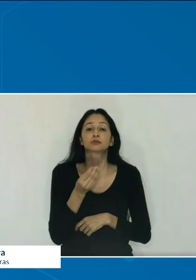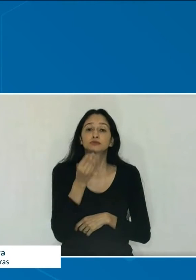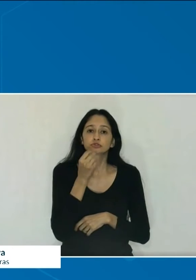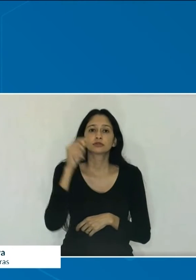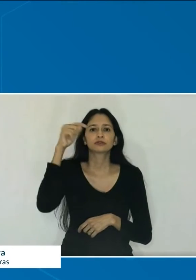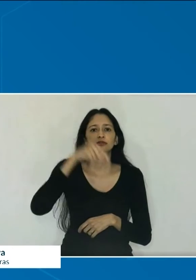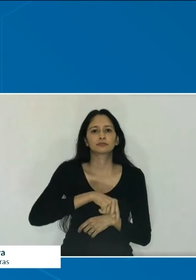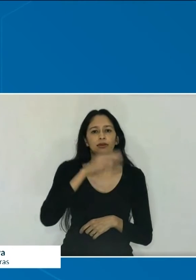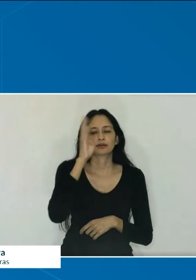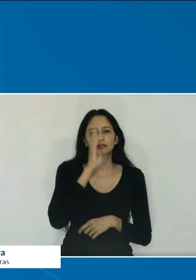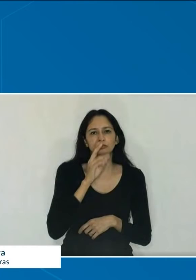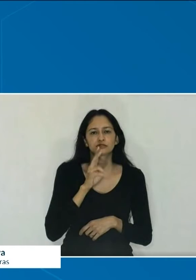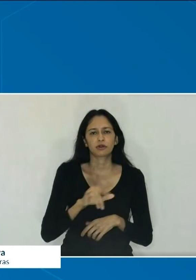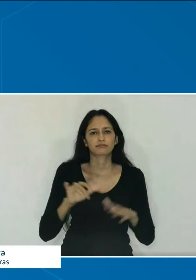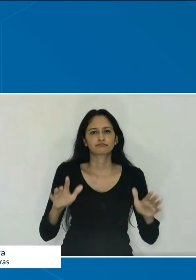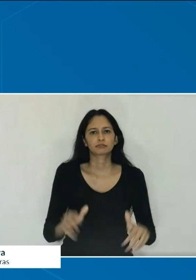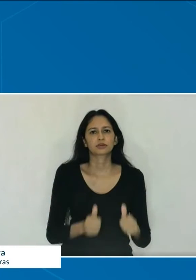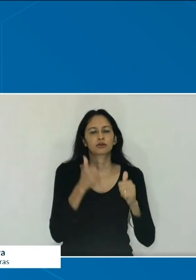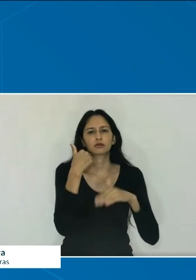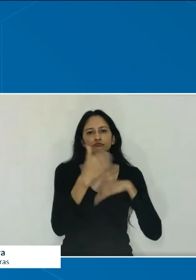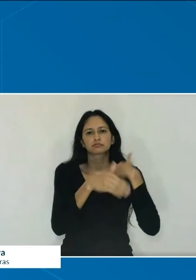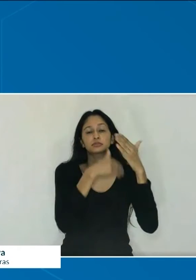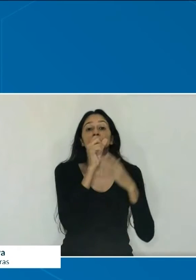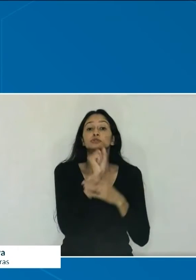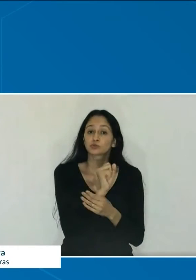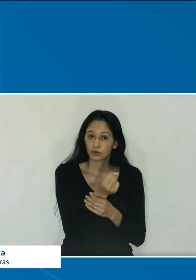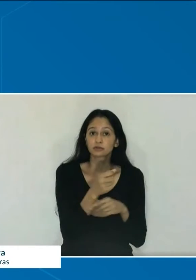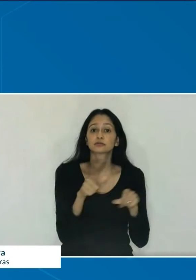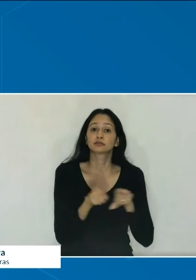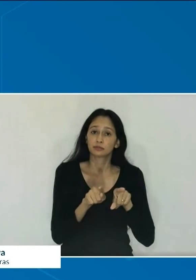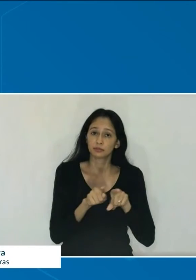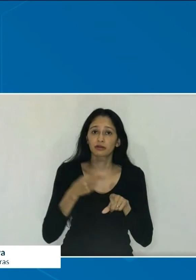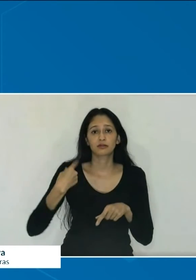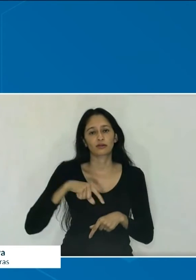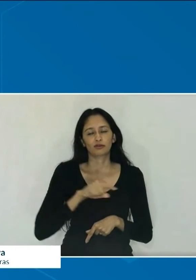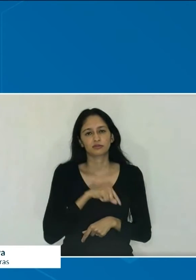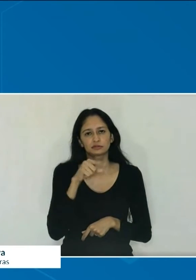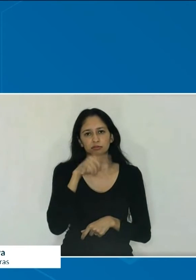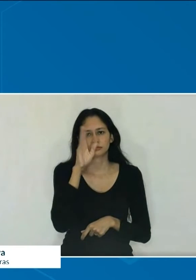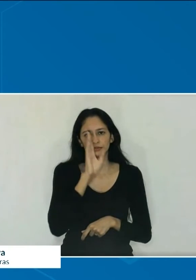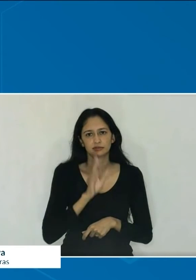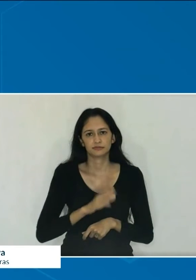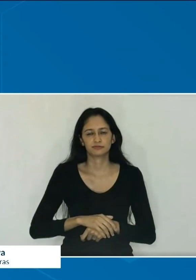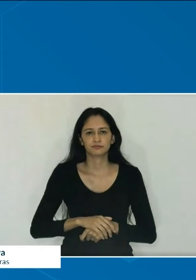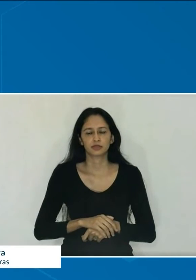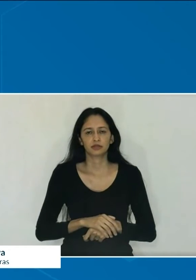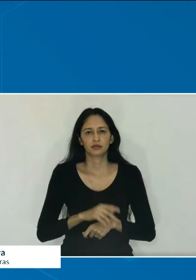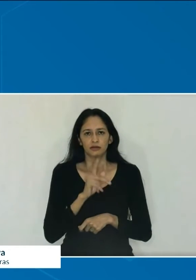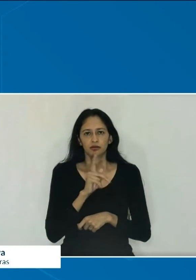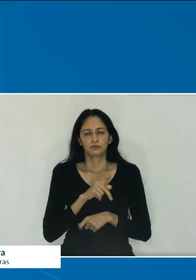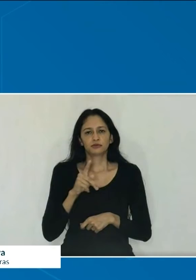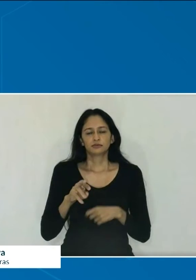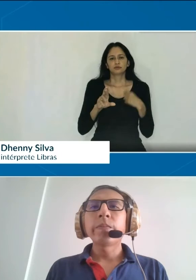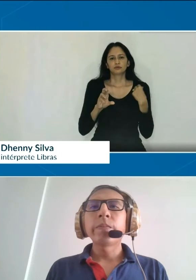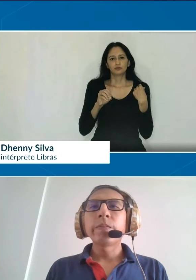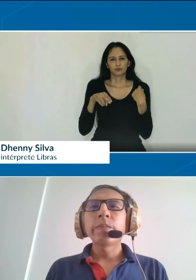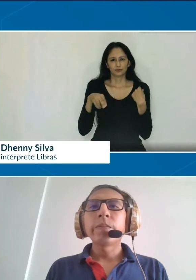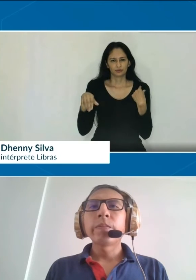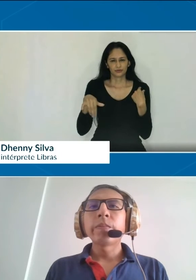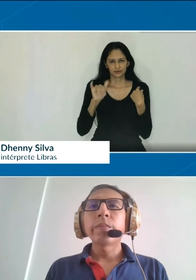com certeza trazer mais eficiência, mais segurança para a nossa população. O professor Rony também trouxe aí